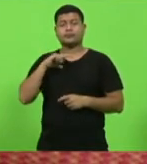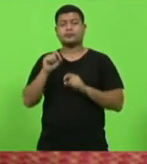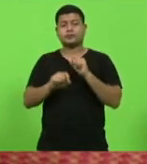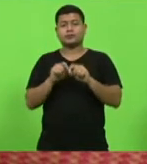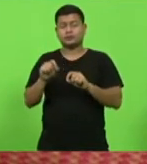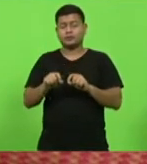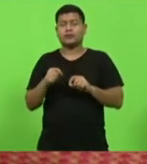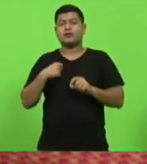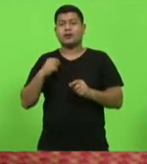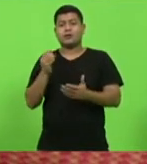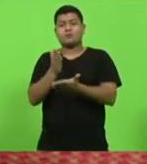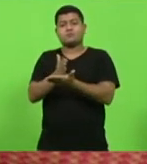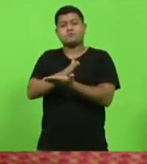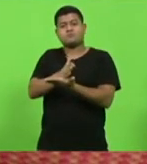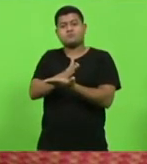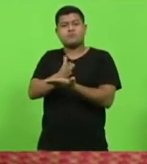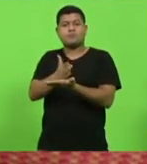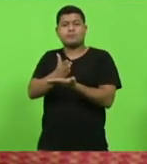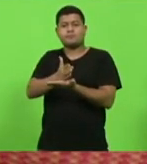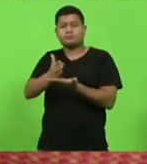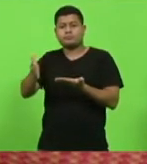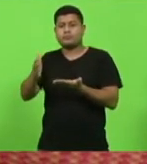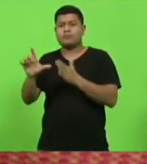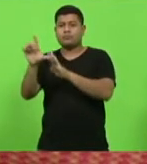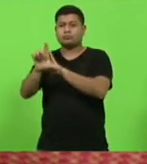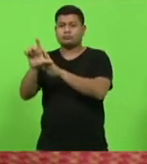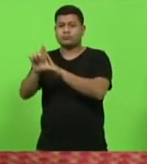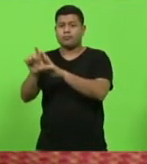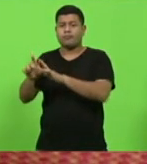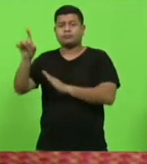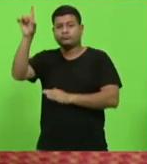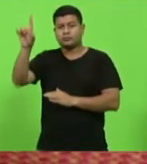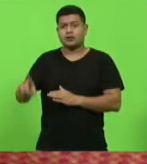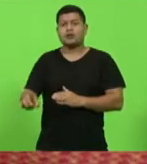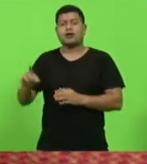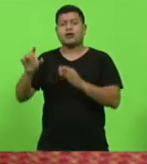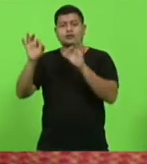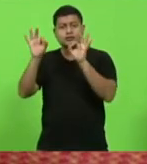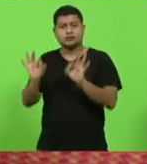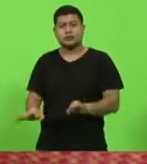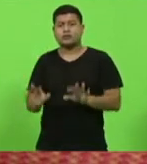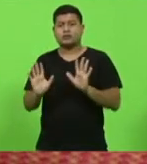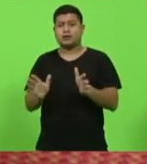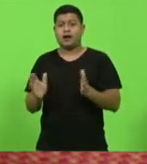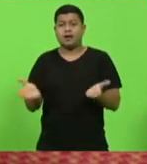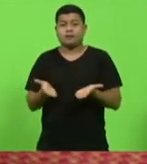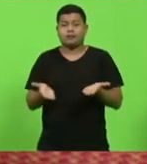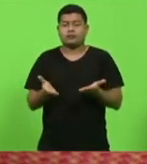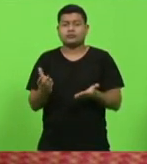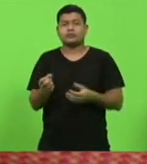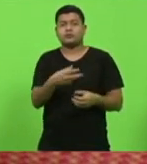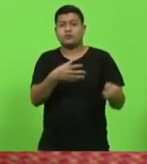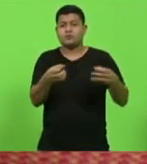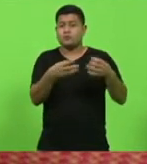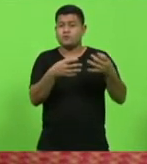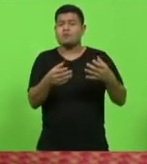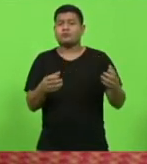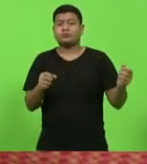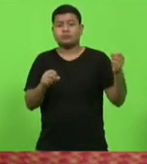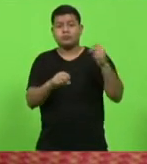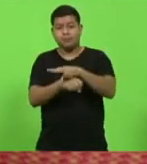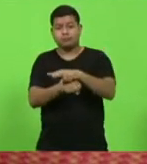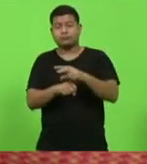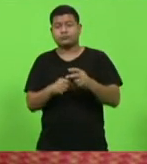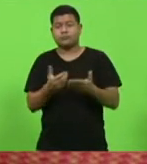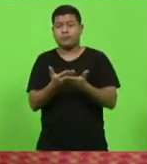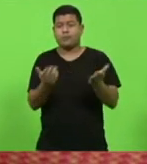para quem tinha uma legislação e os direitos previstos e para os novos que agora estão entrando que esses